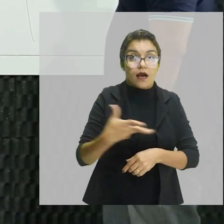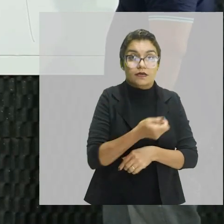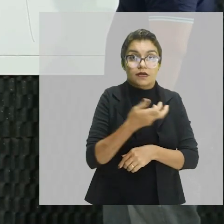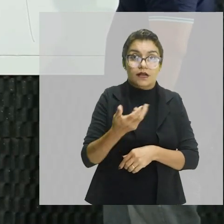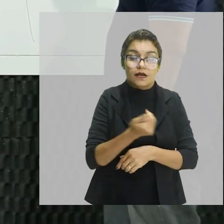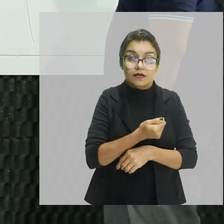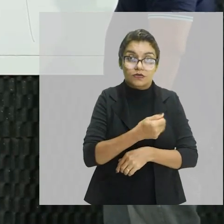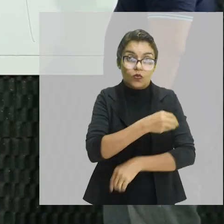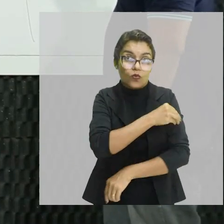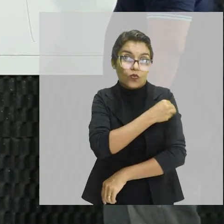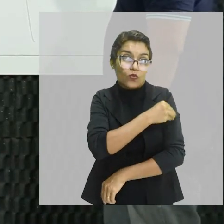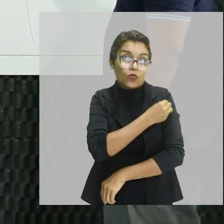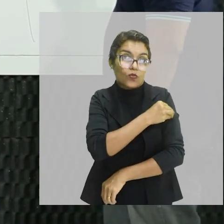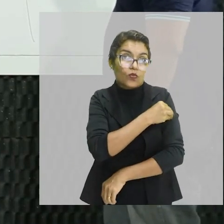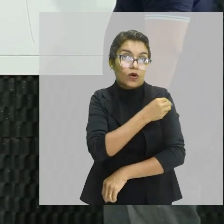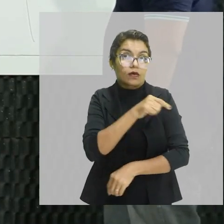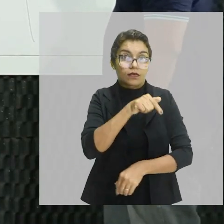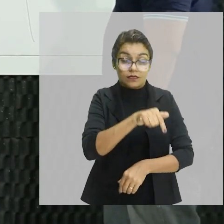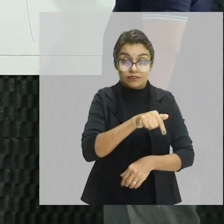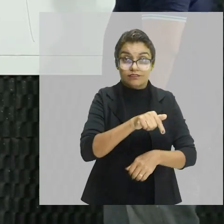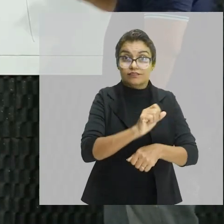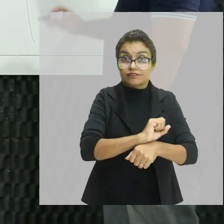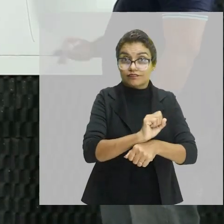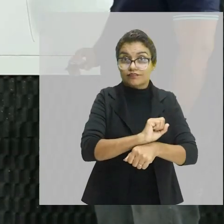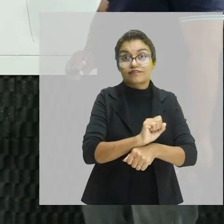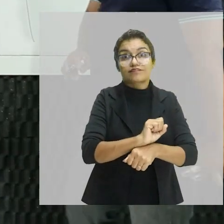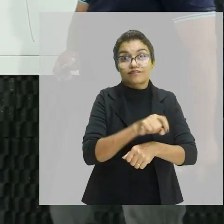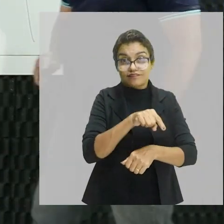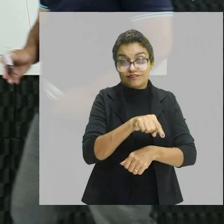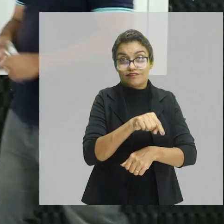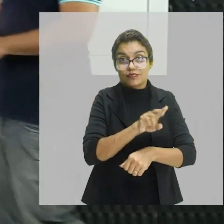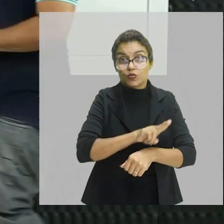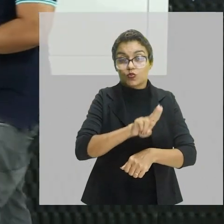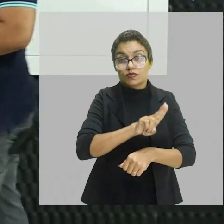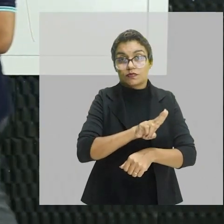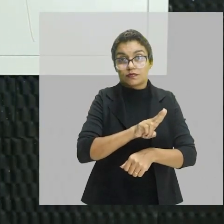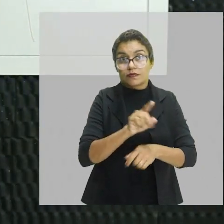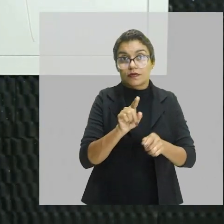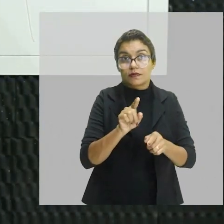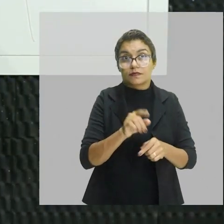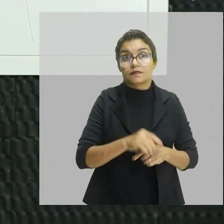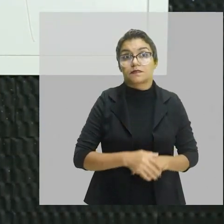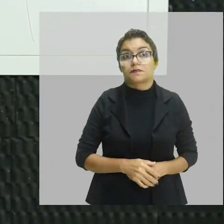álcool, certo? É maior do que a aceleração com o álcool. Quer dizer, menor.